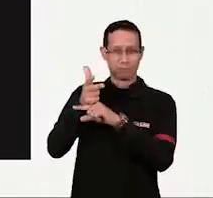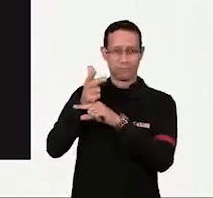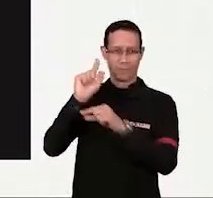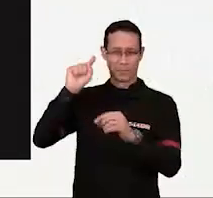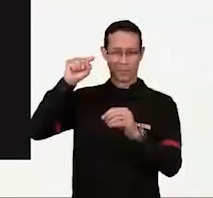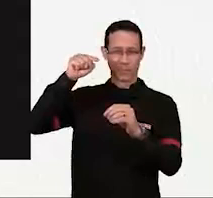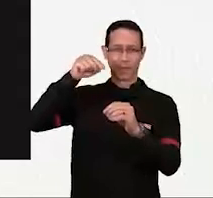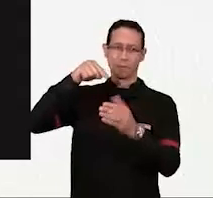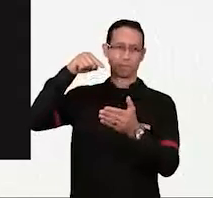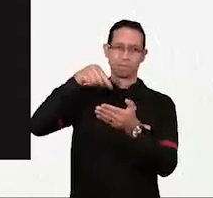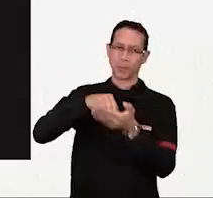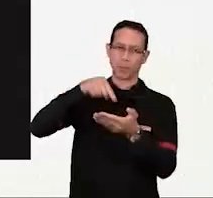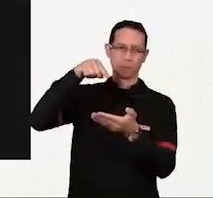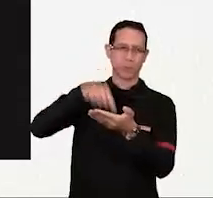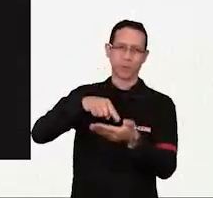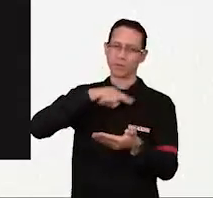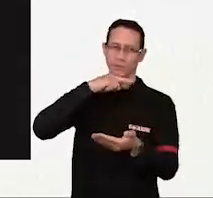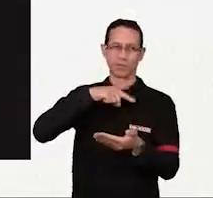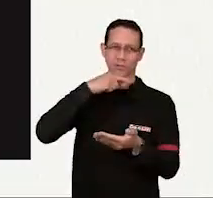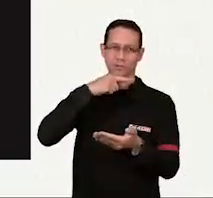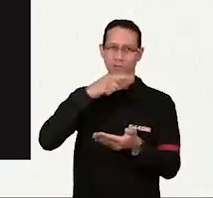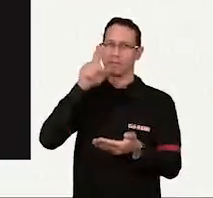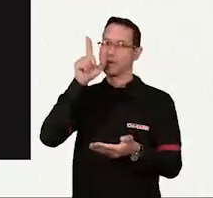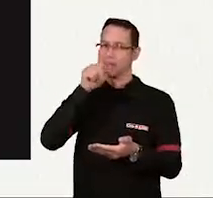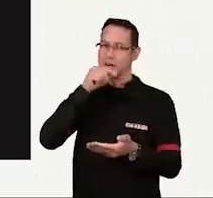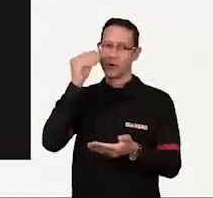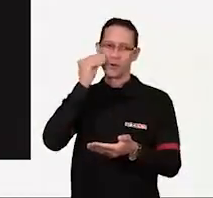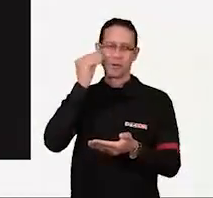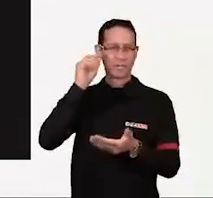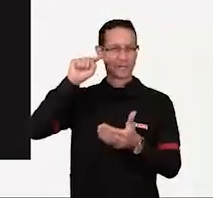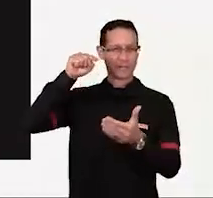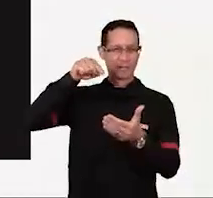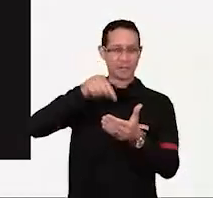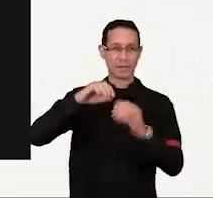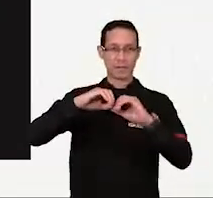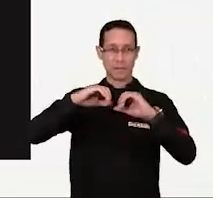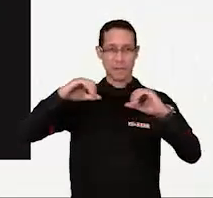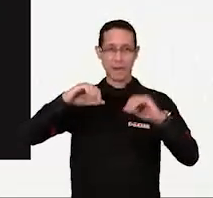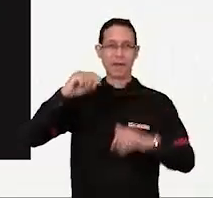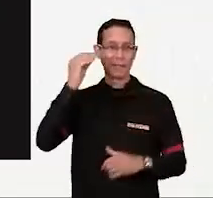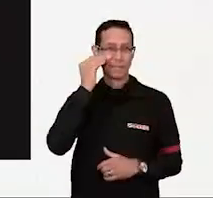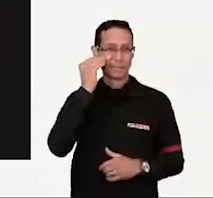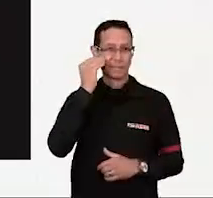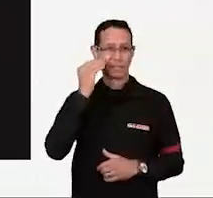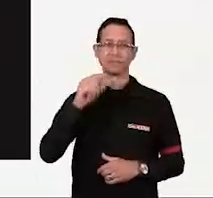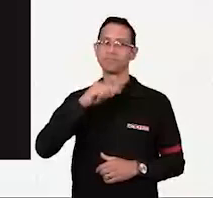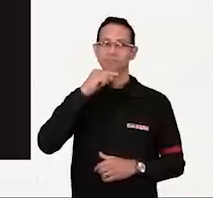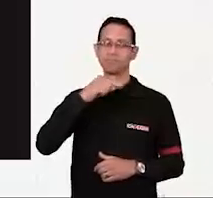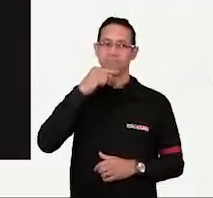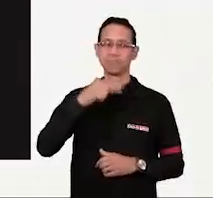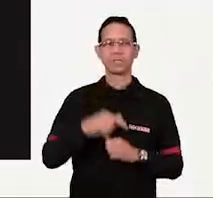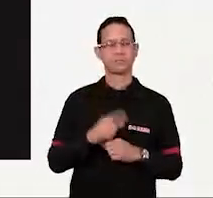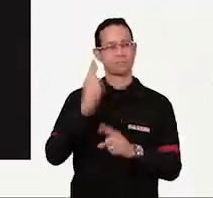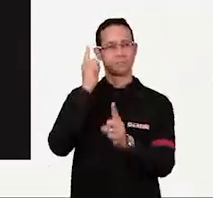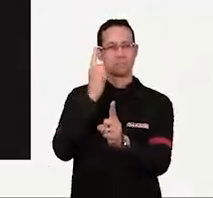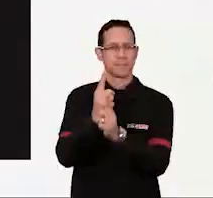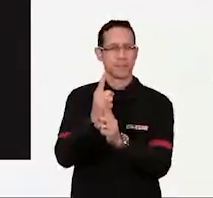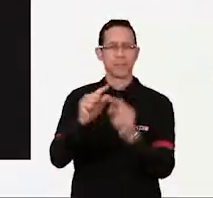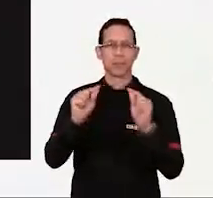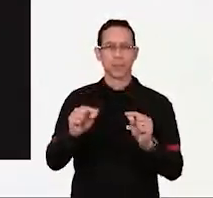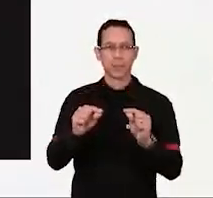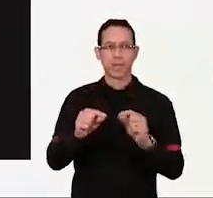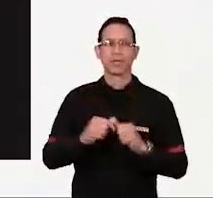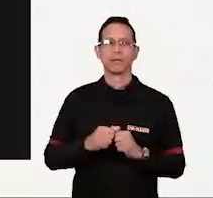consigo ultrapassar, com pressão de água para ver se eu conseguiria abrir. Só que o que me chama a atenção é que quando eu